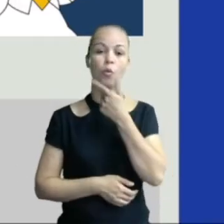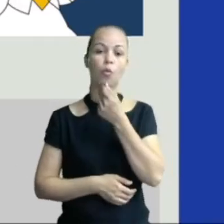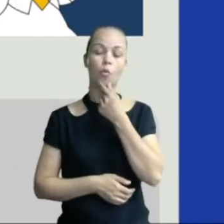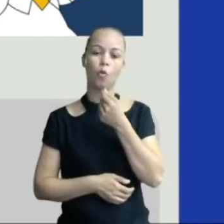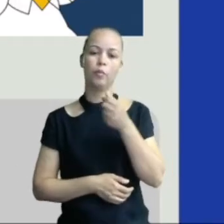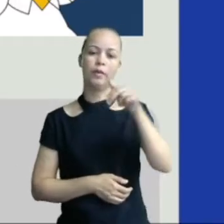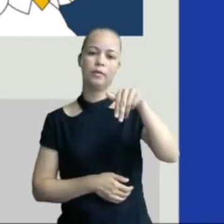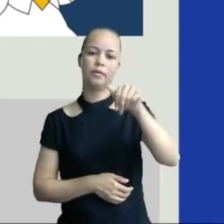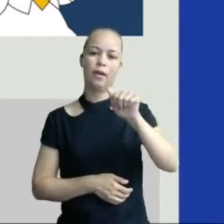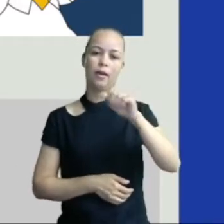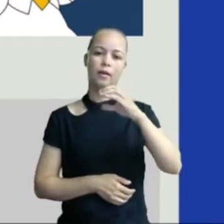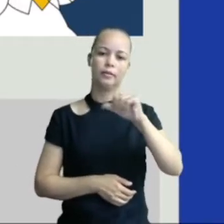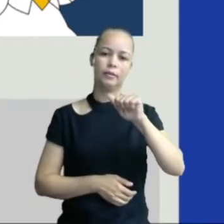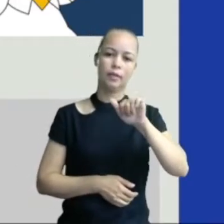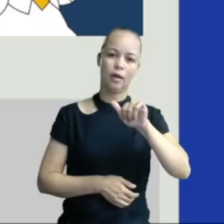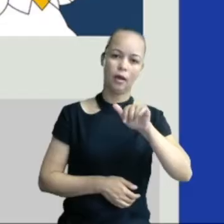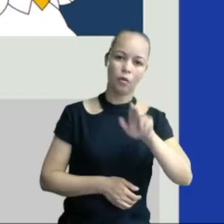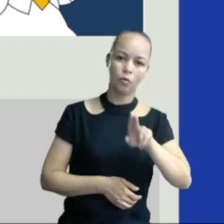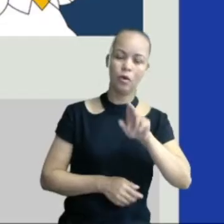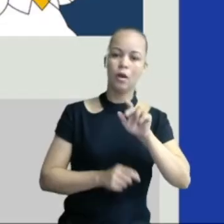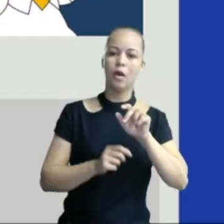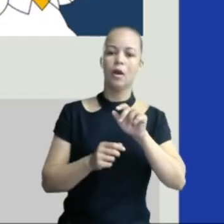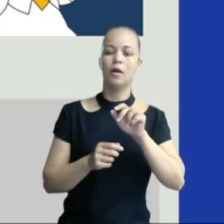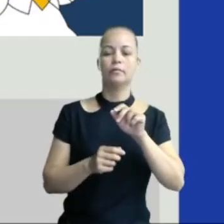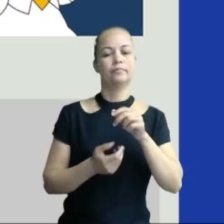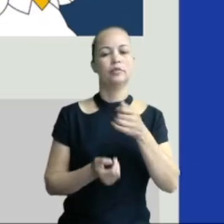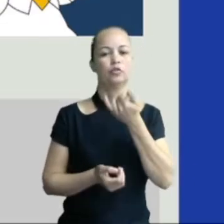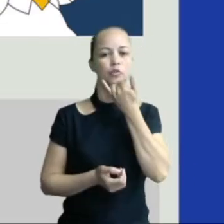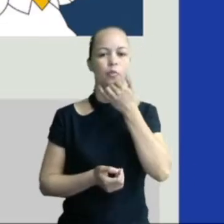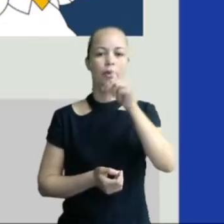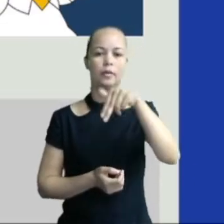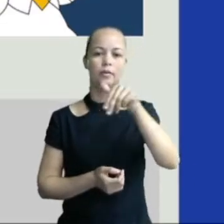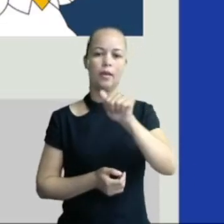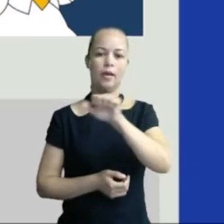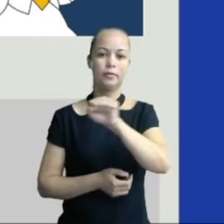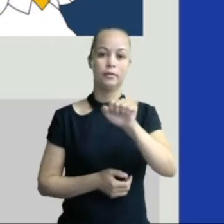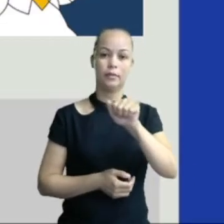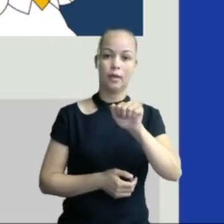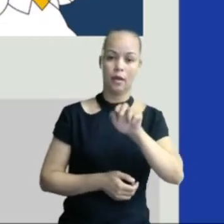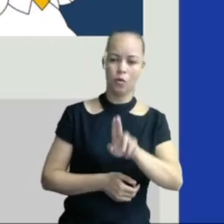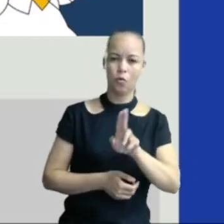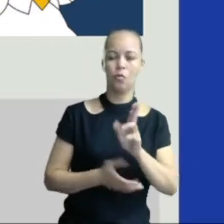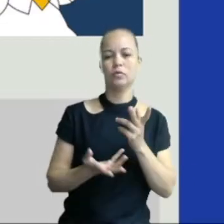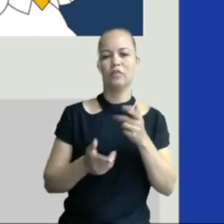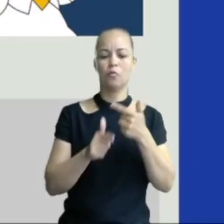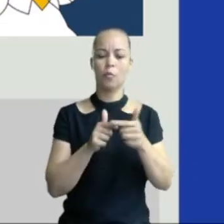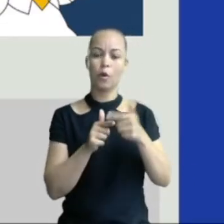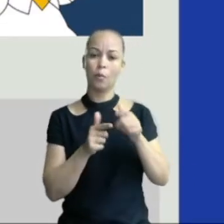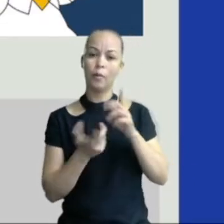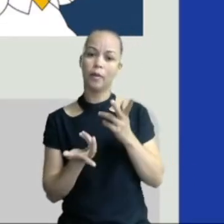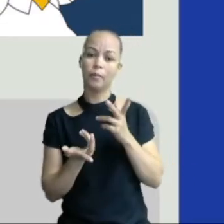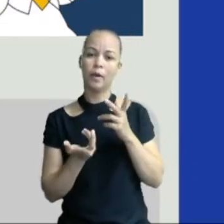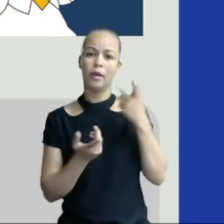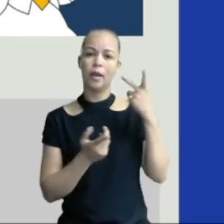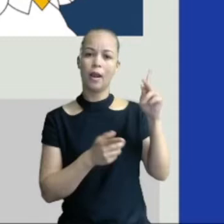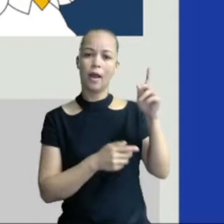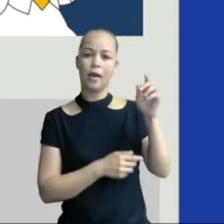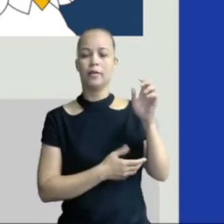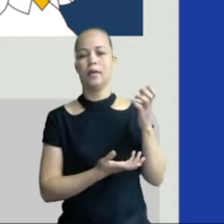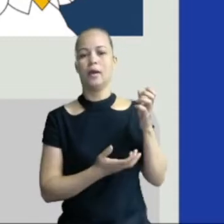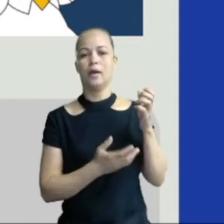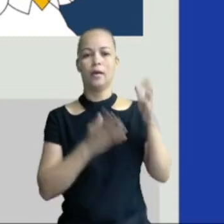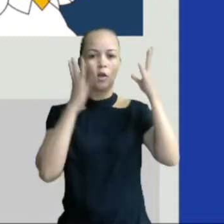a regressar para a Holanda. Estava tendo um probleminha lá na Holanda e Nassau teve que voltar para a cidade onde ele morava, lá em